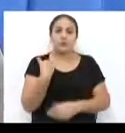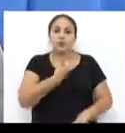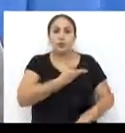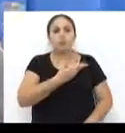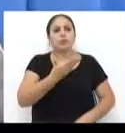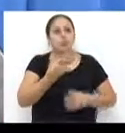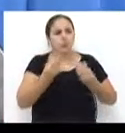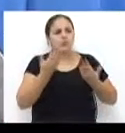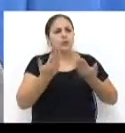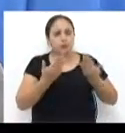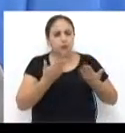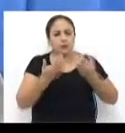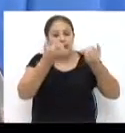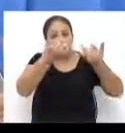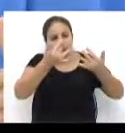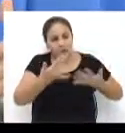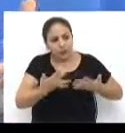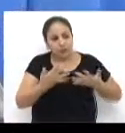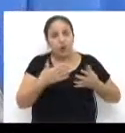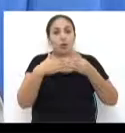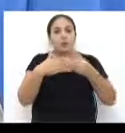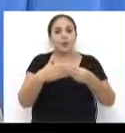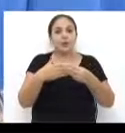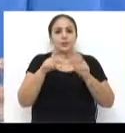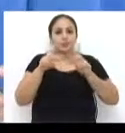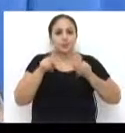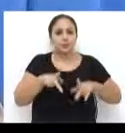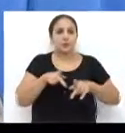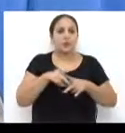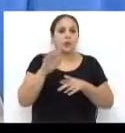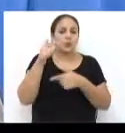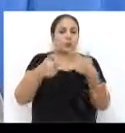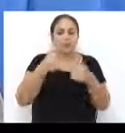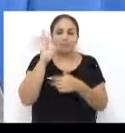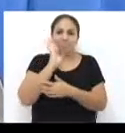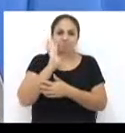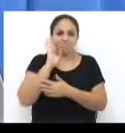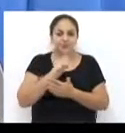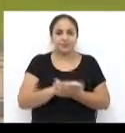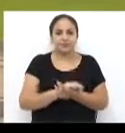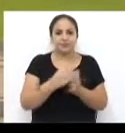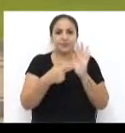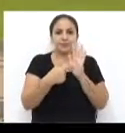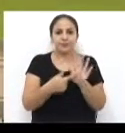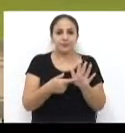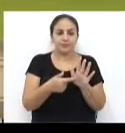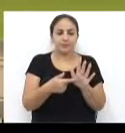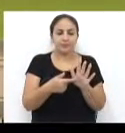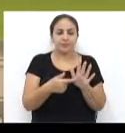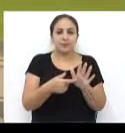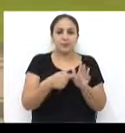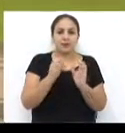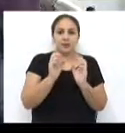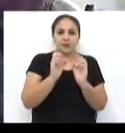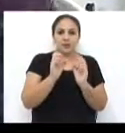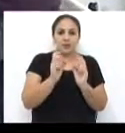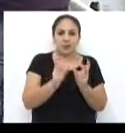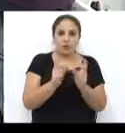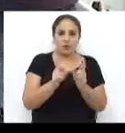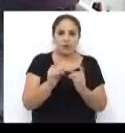gente tirou muitas dúvidas e acompanhou muito o pessoal, o trabalho foi legal pra caramba aqui. A exposição do comércio,